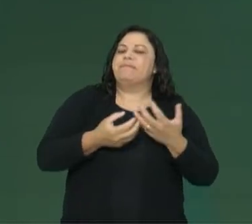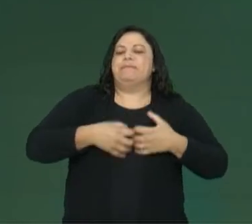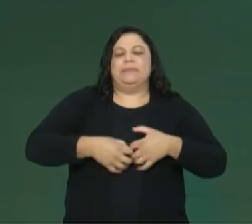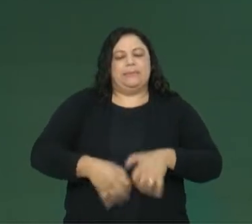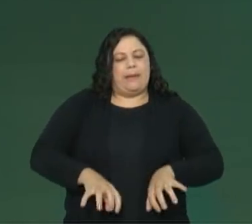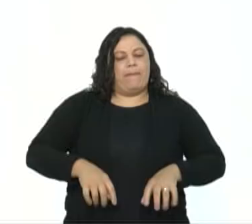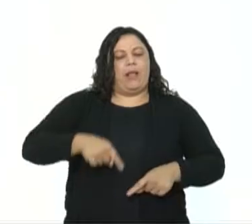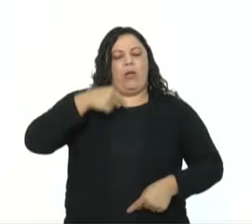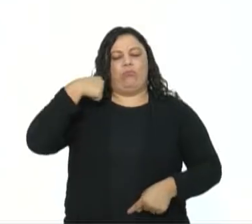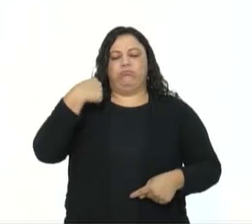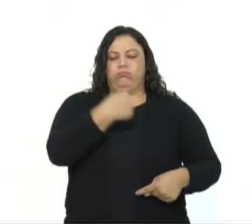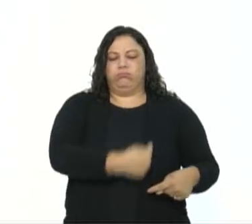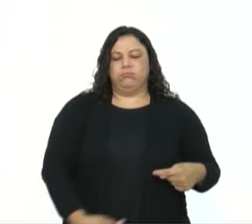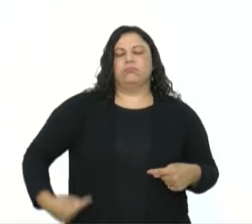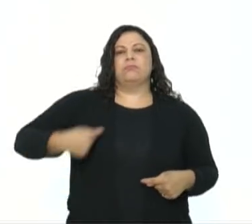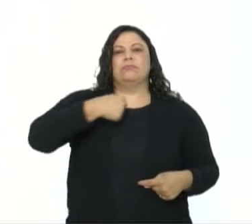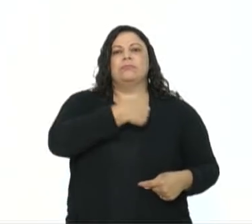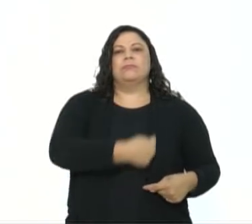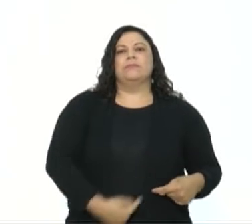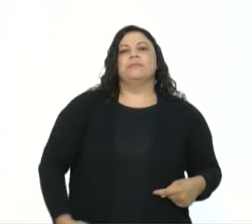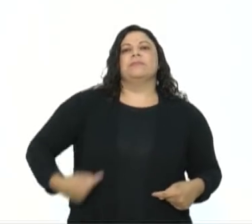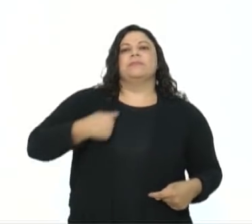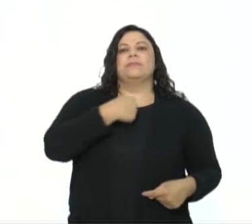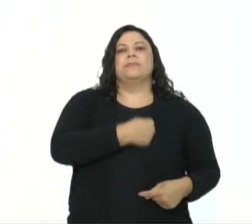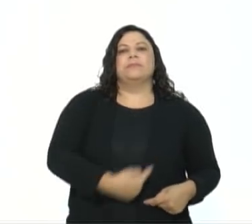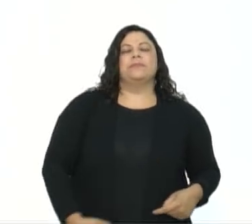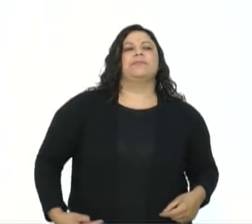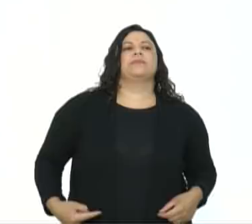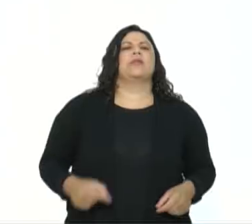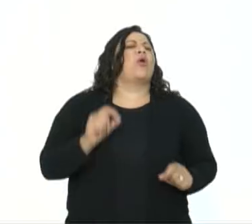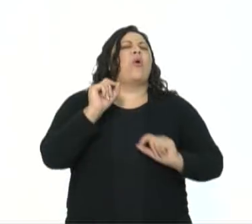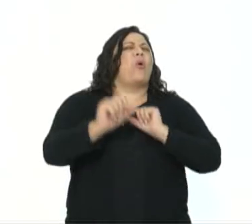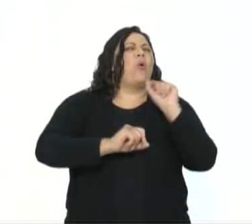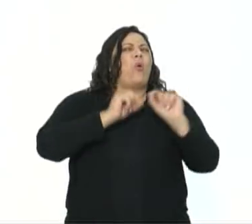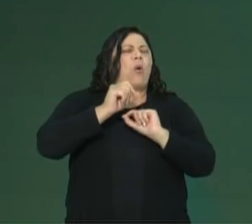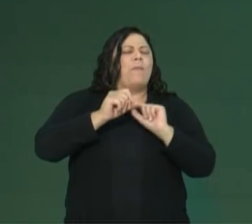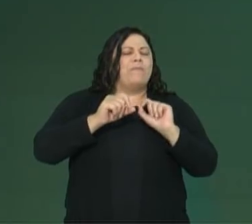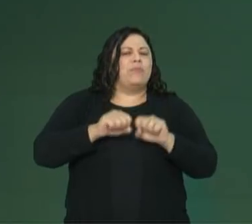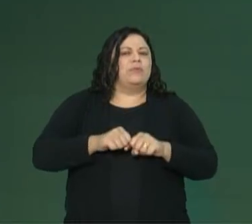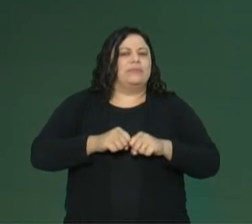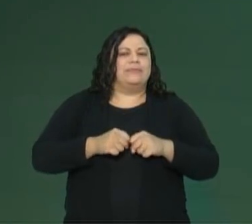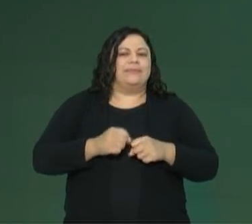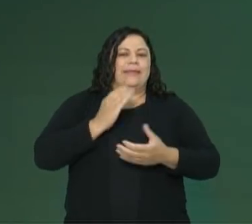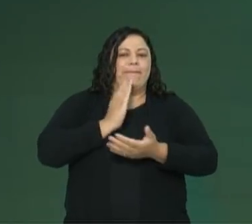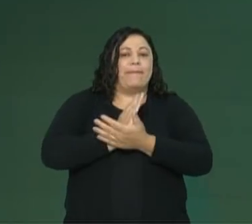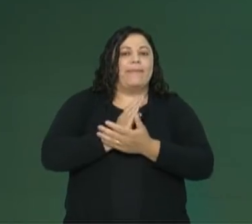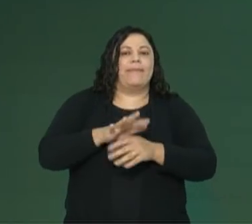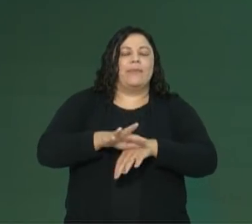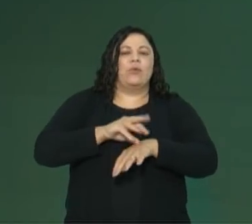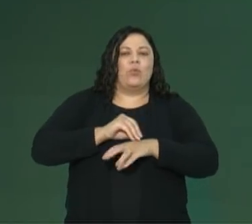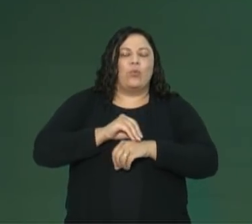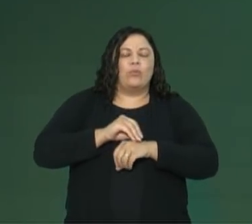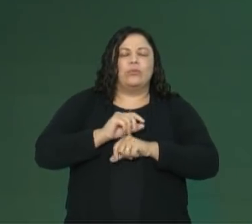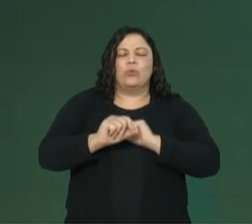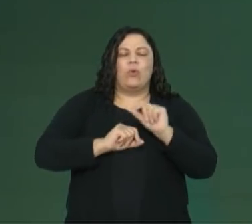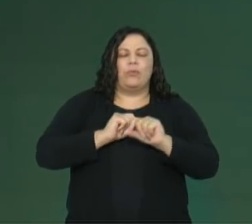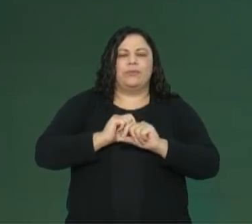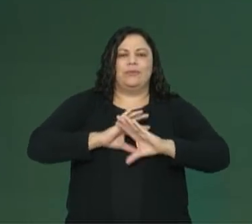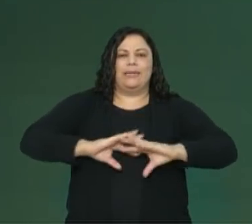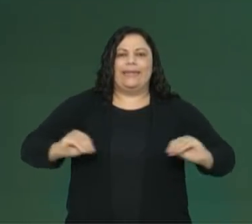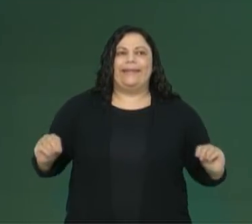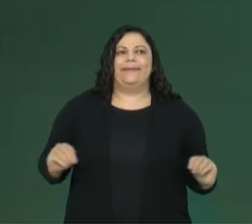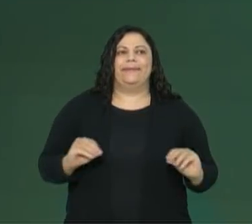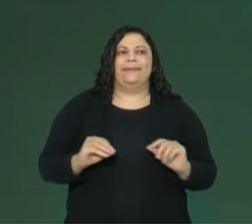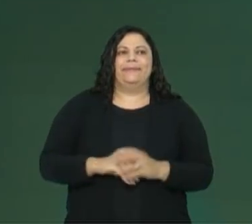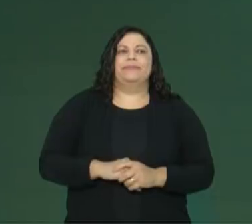e o ciclo reinicia. Como é que nós quebramos o ciclo? Aqui, ó. Saneamento básico. Outra